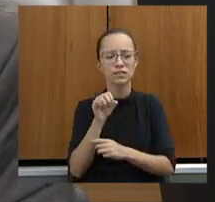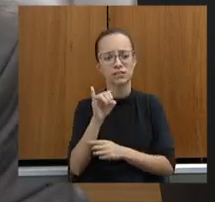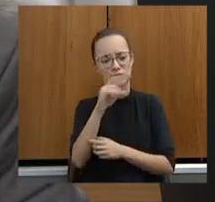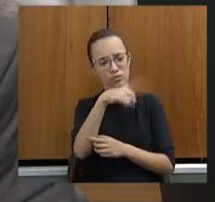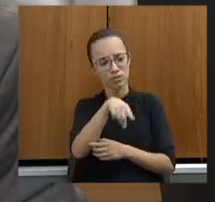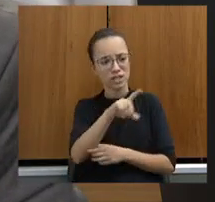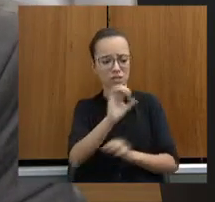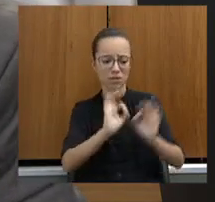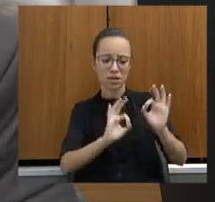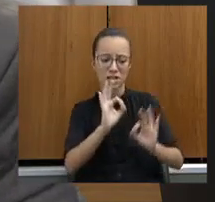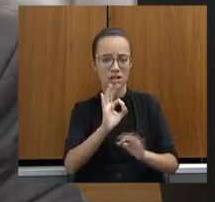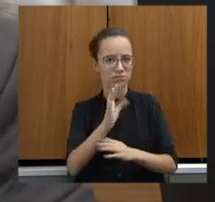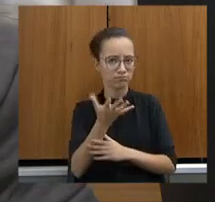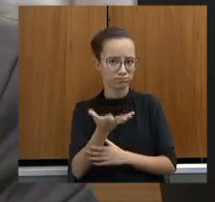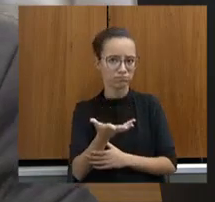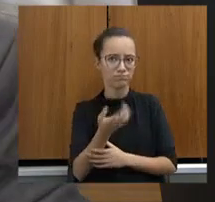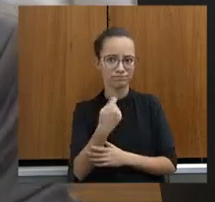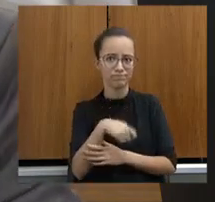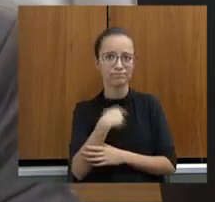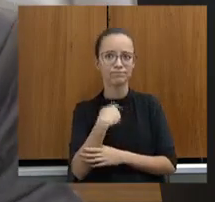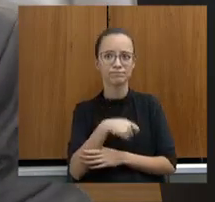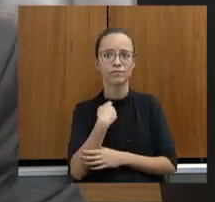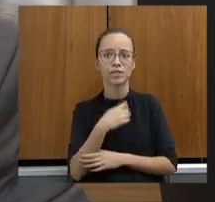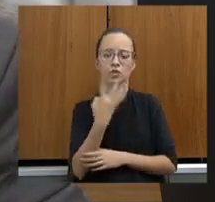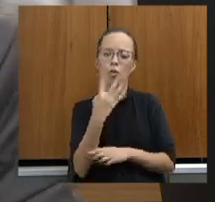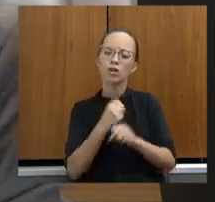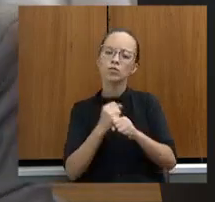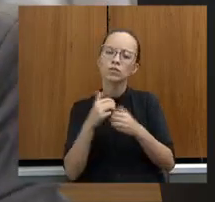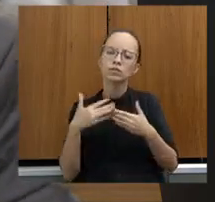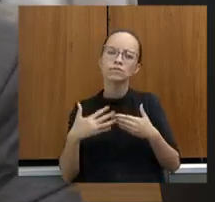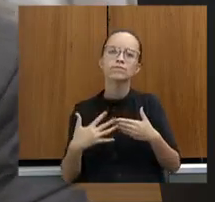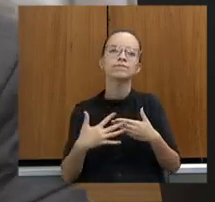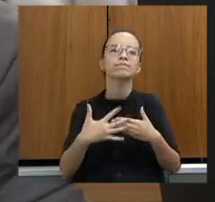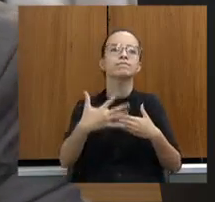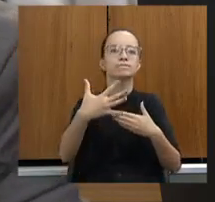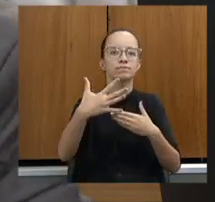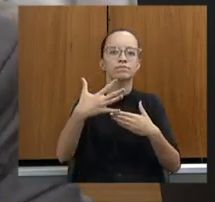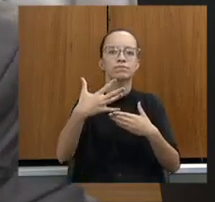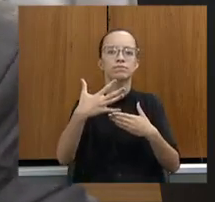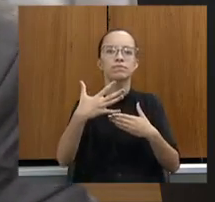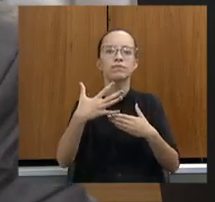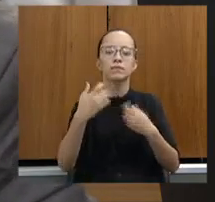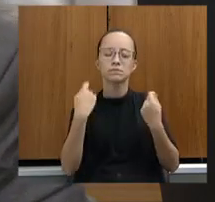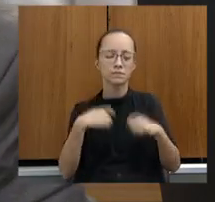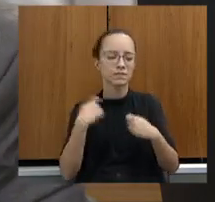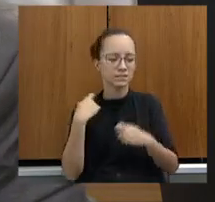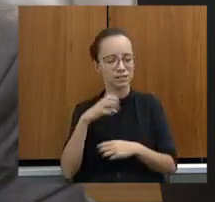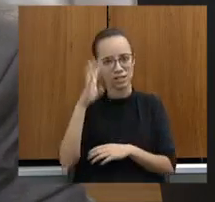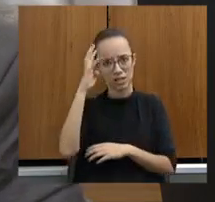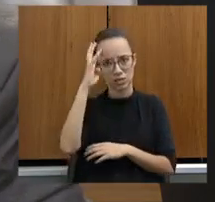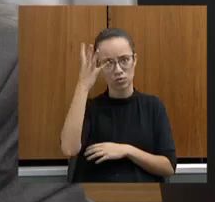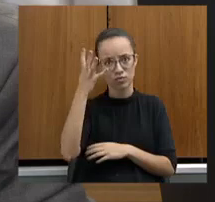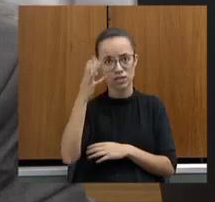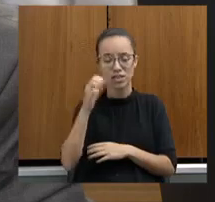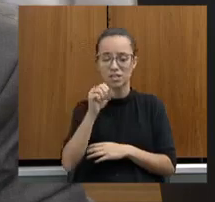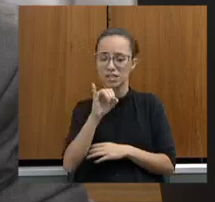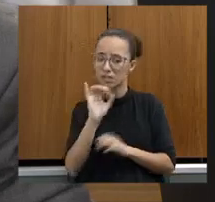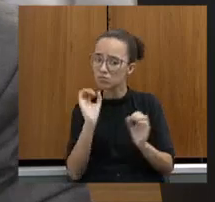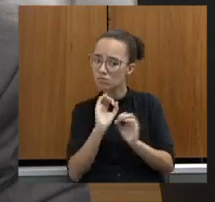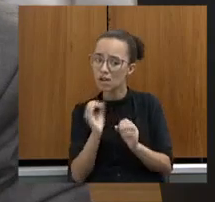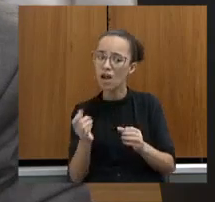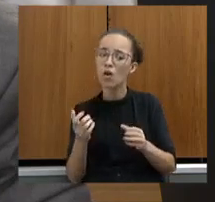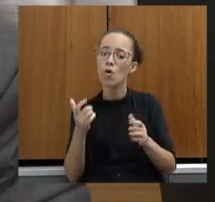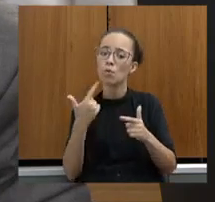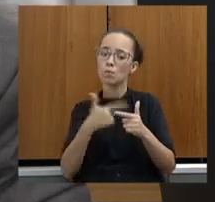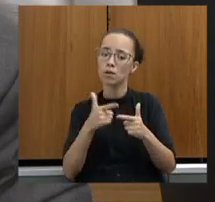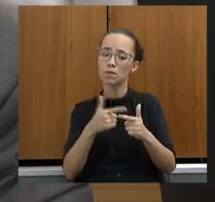os senhores e a senhora de quatro anos ter uma expectativa para repor o buraco só vai aumentando e a coisa só vai piorando